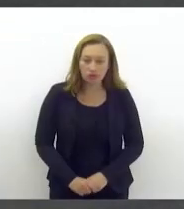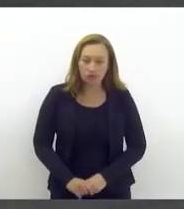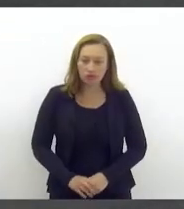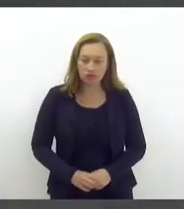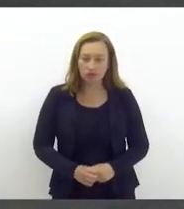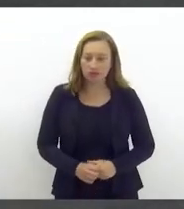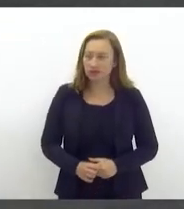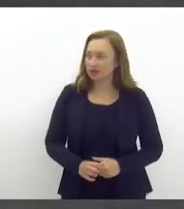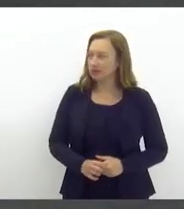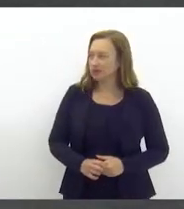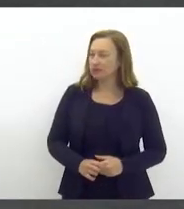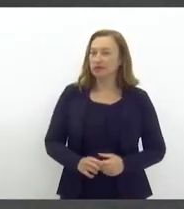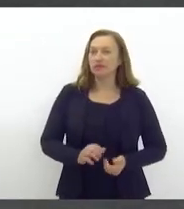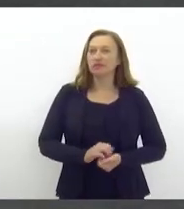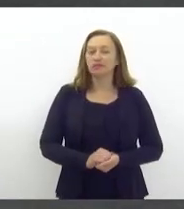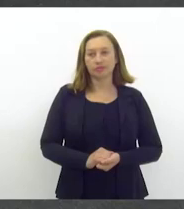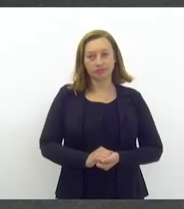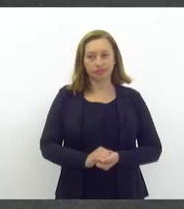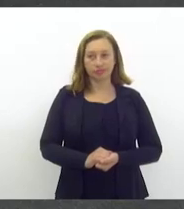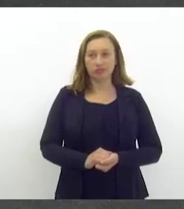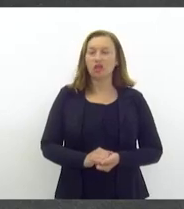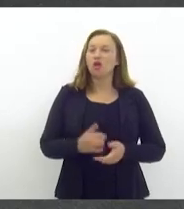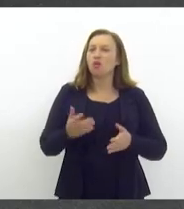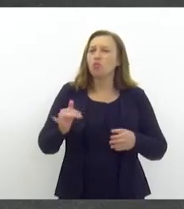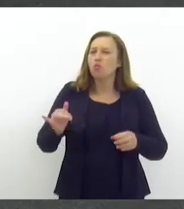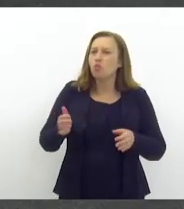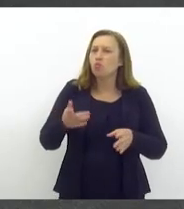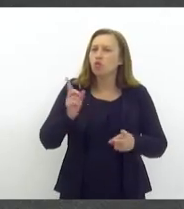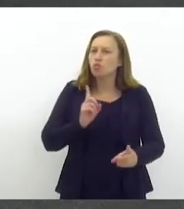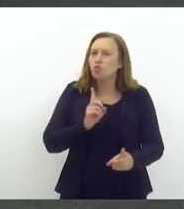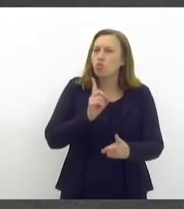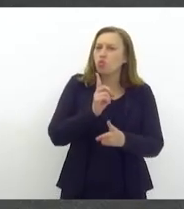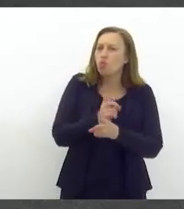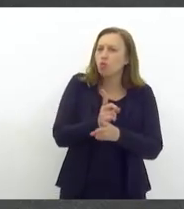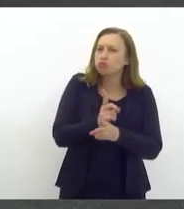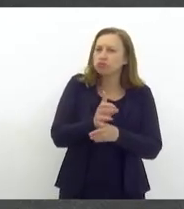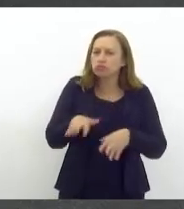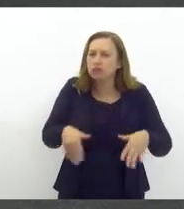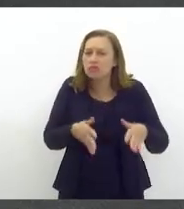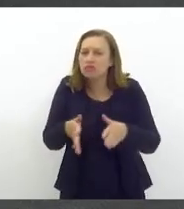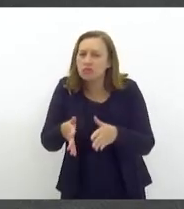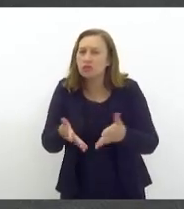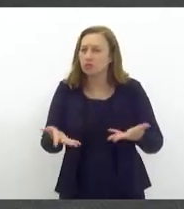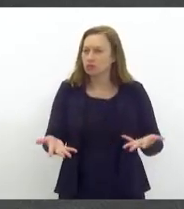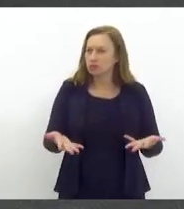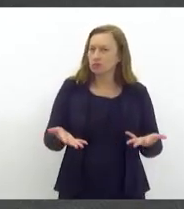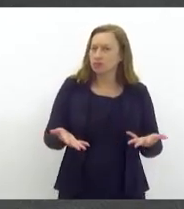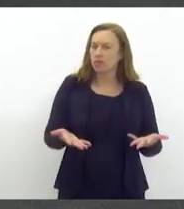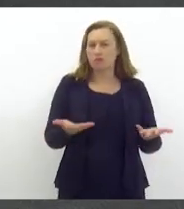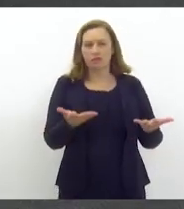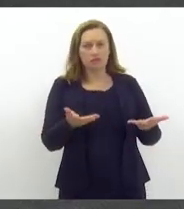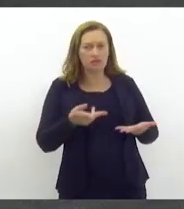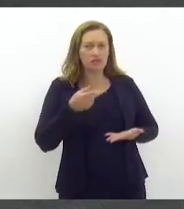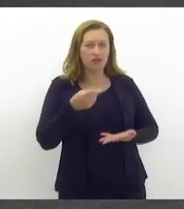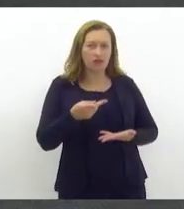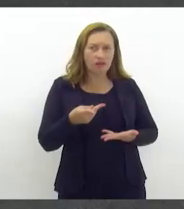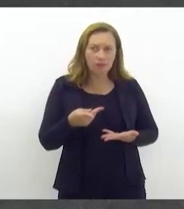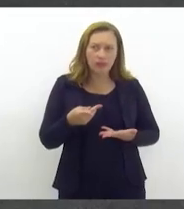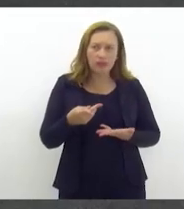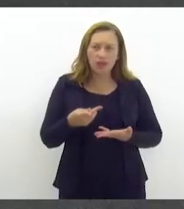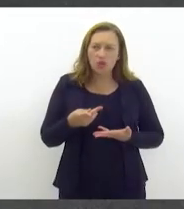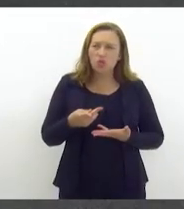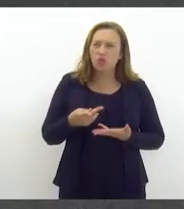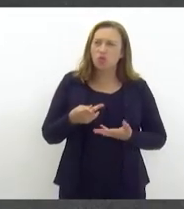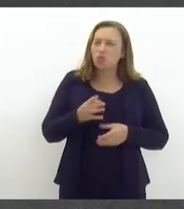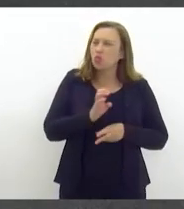pertinente, encontra um atalho para esse círculo vicioso, que é considerar que o